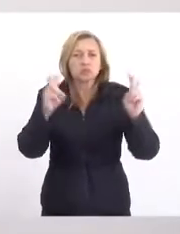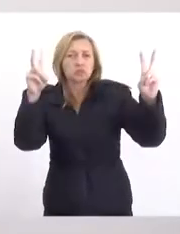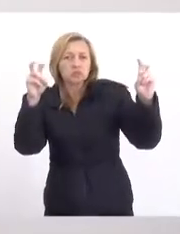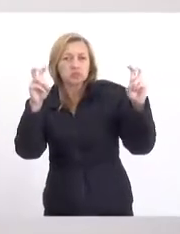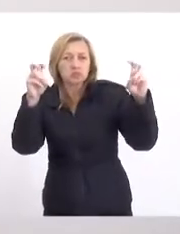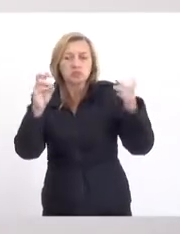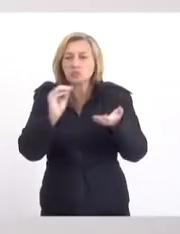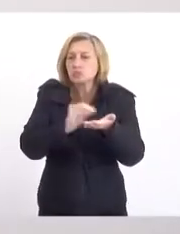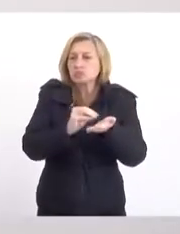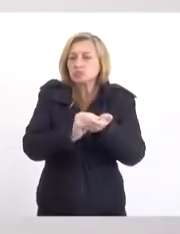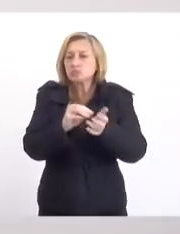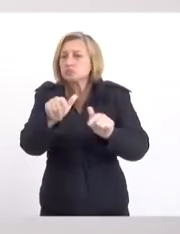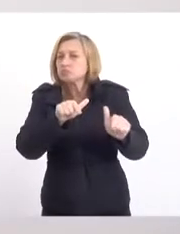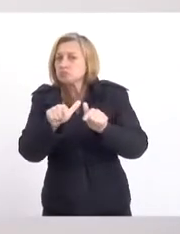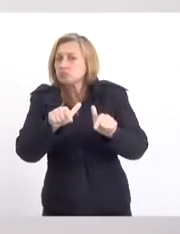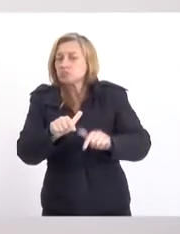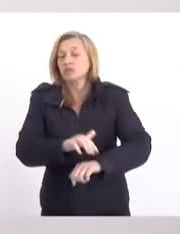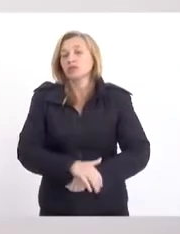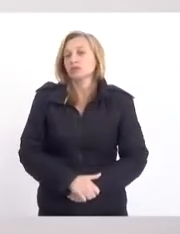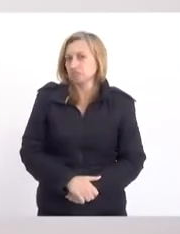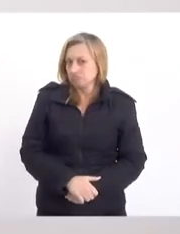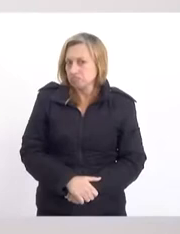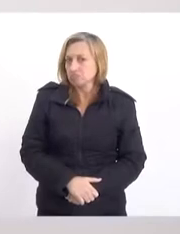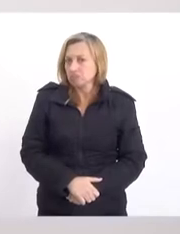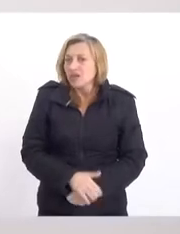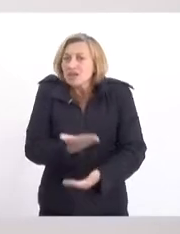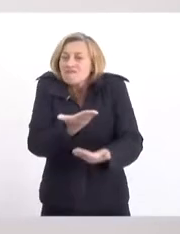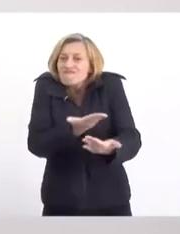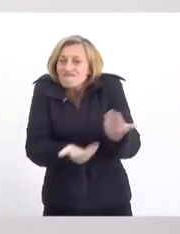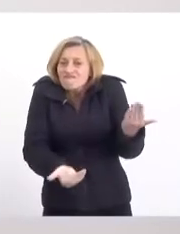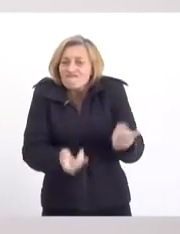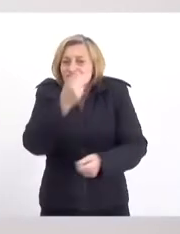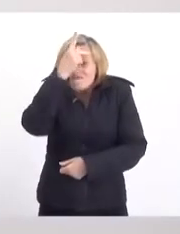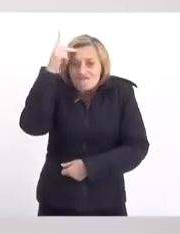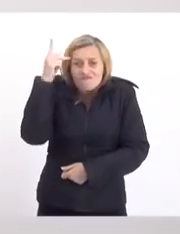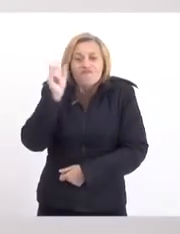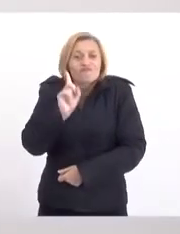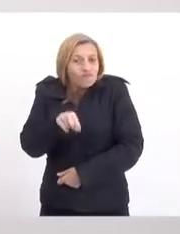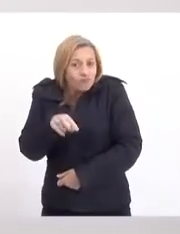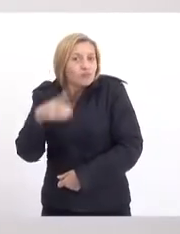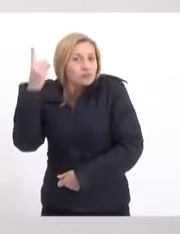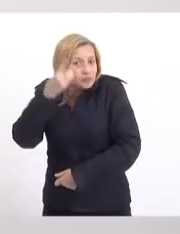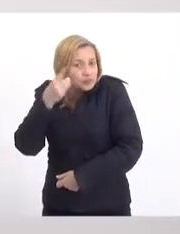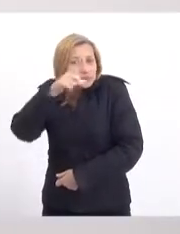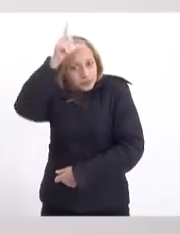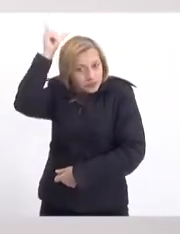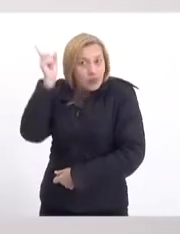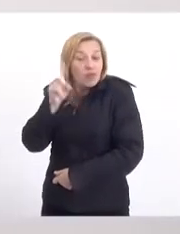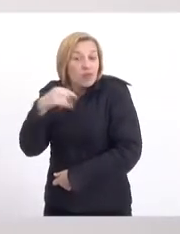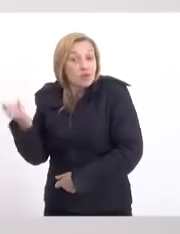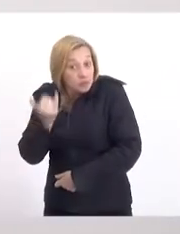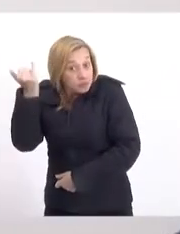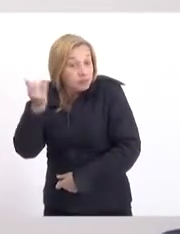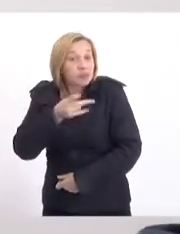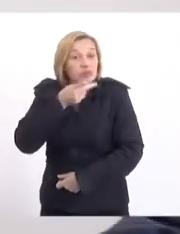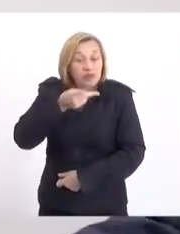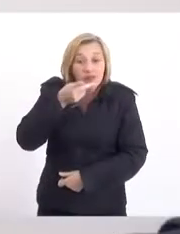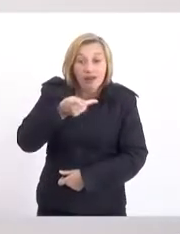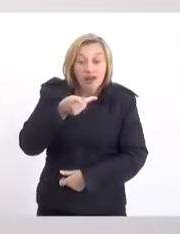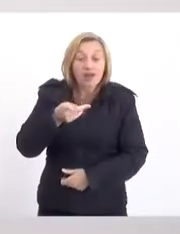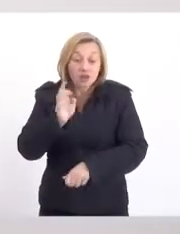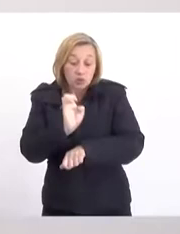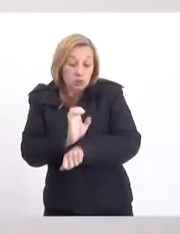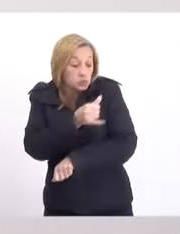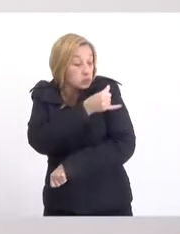de desemprego, de perda das pessoas, né? Deputado Luiz Paulo, é muito importante dizer que o